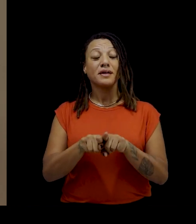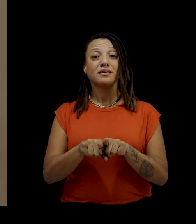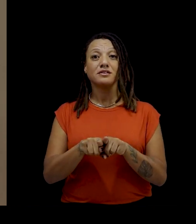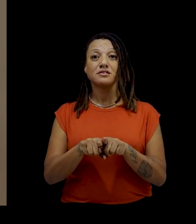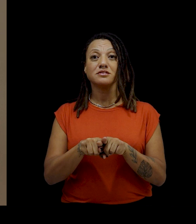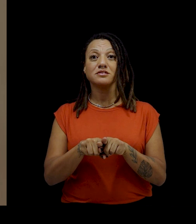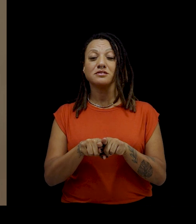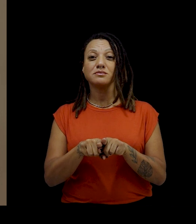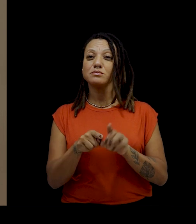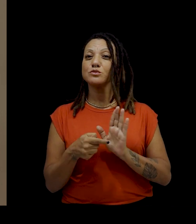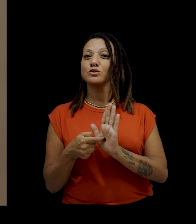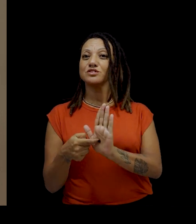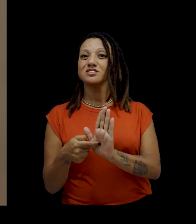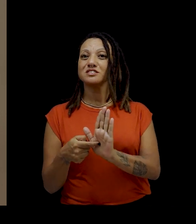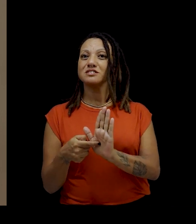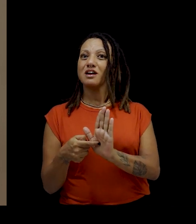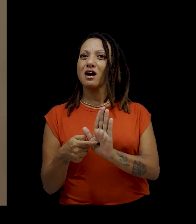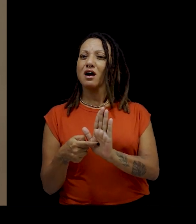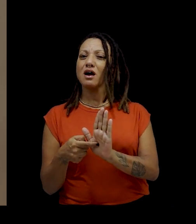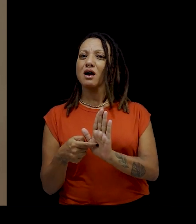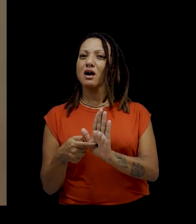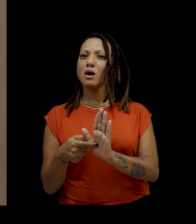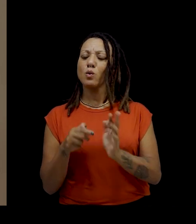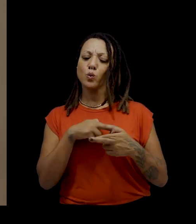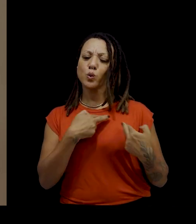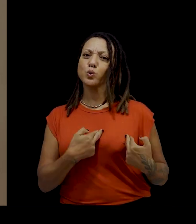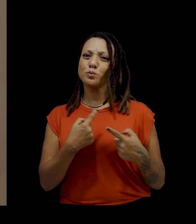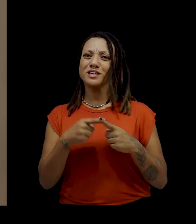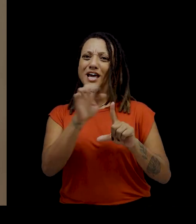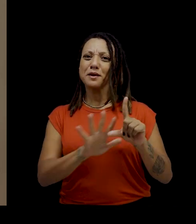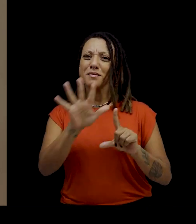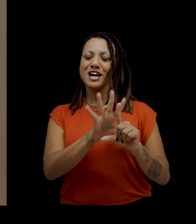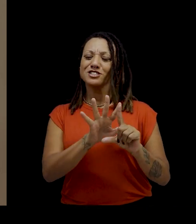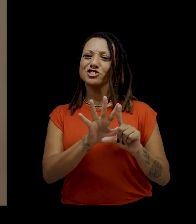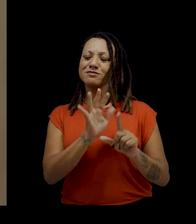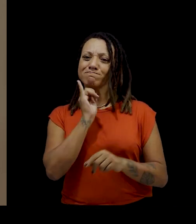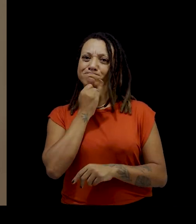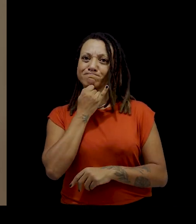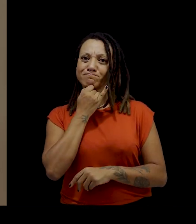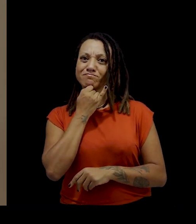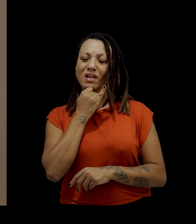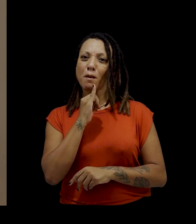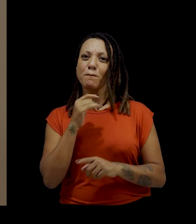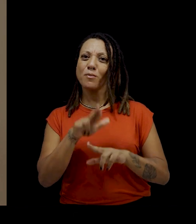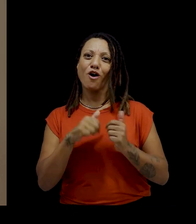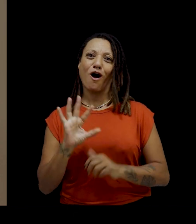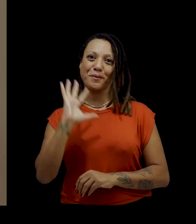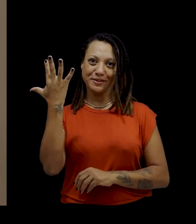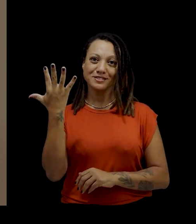e também, ao mesmo tempo, um certo luto por essa imagem e por